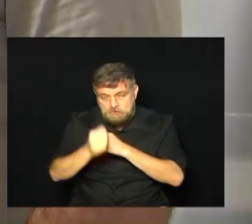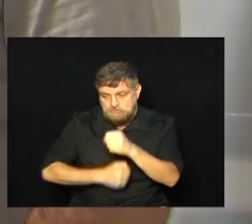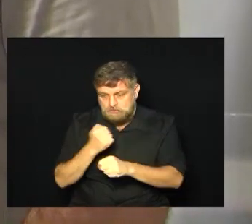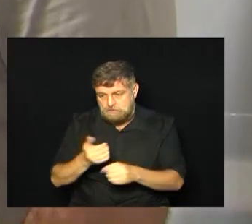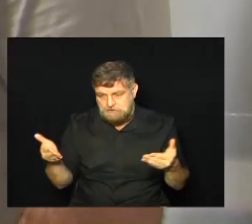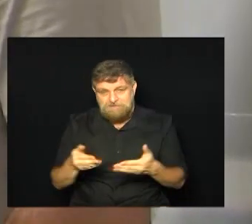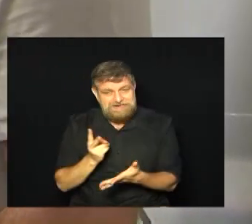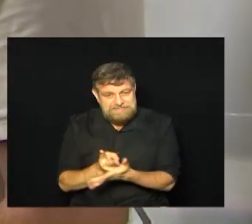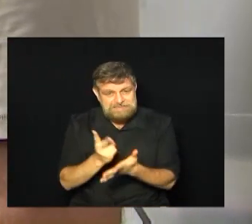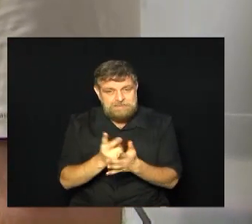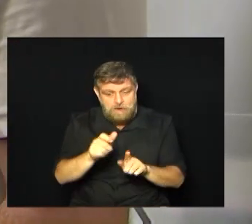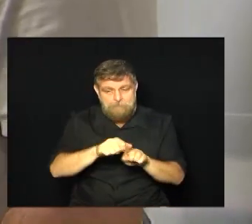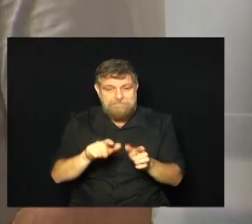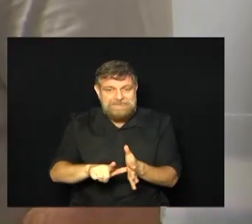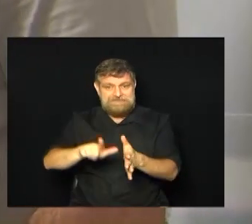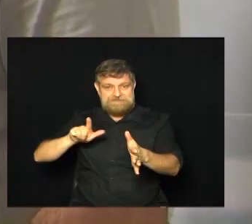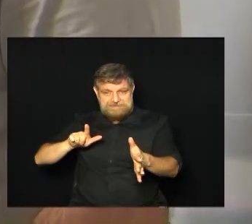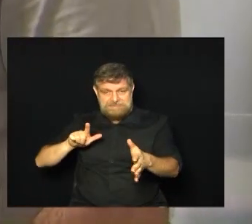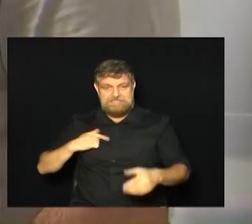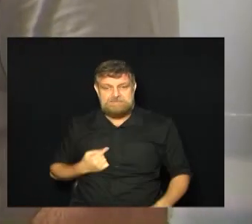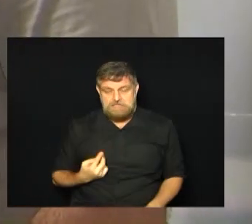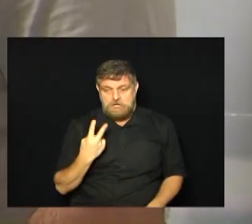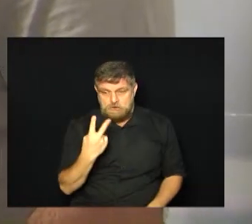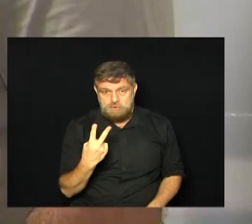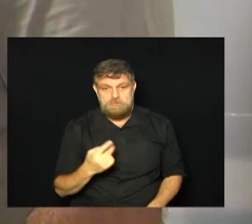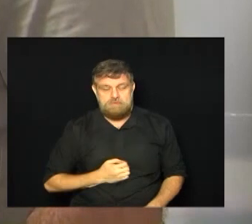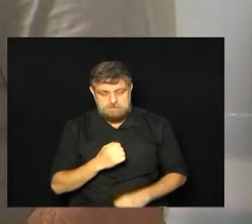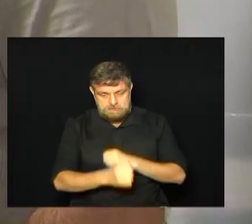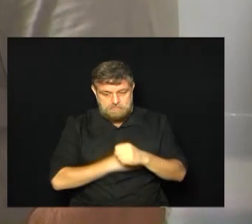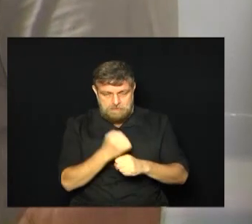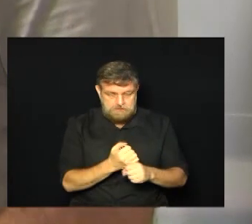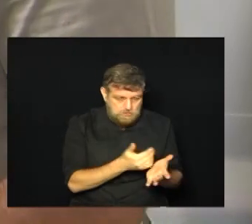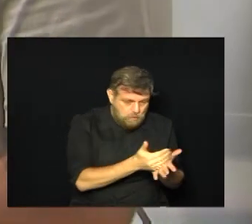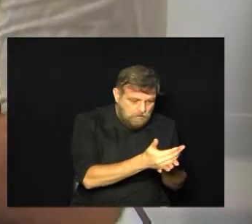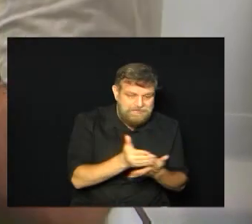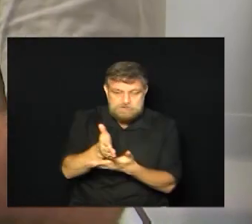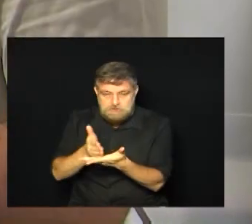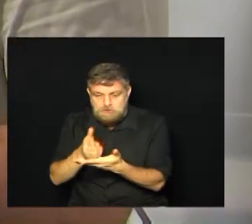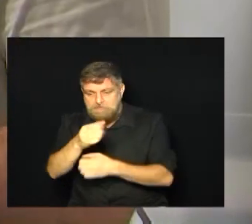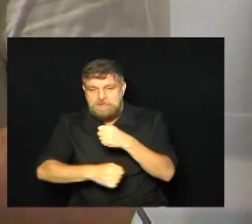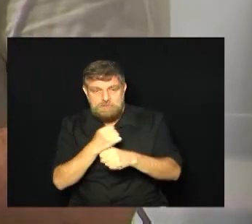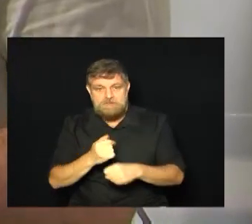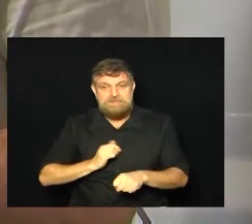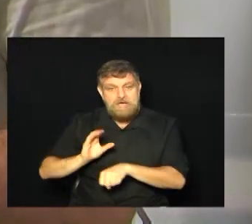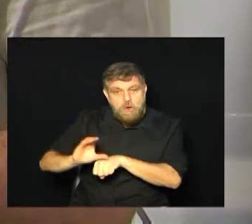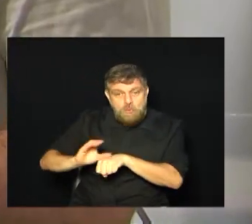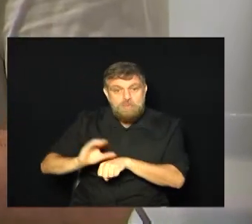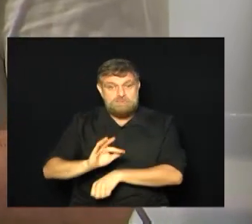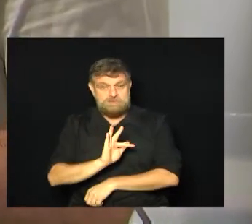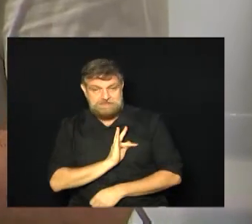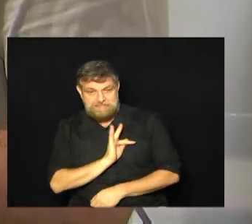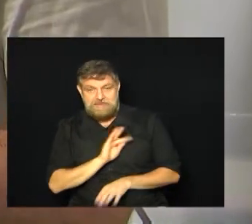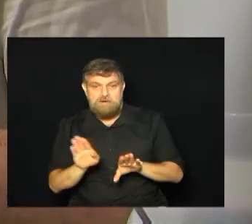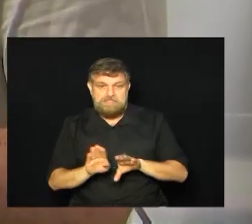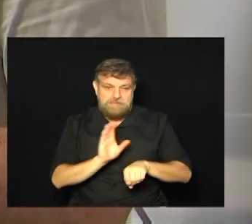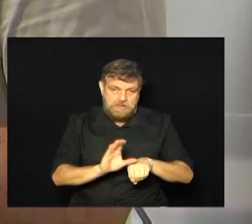sempre o processo classificatório 2 vezes por ano, para o começo do ano e para o meio do ano. Tanto os cursos técnicos quanto